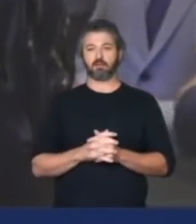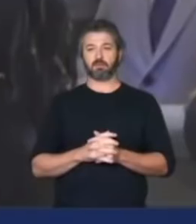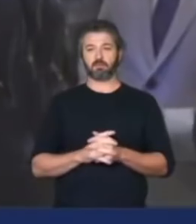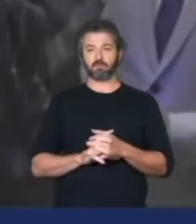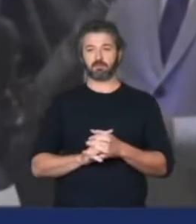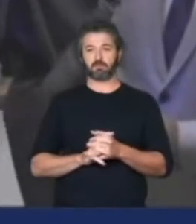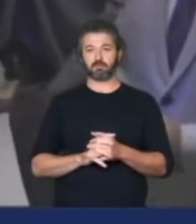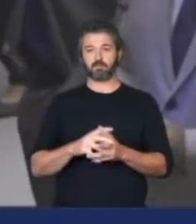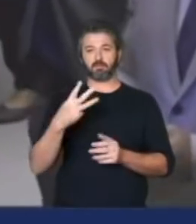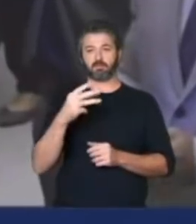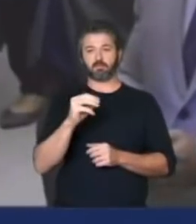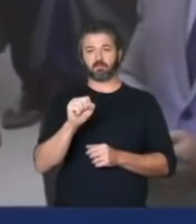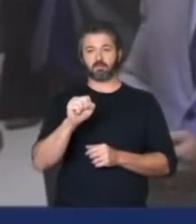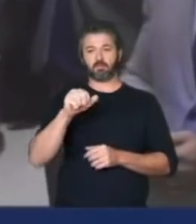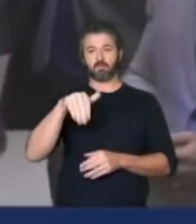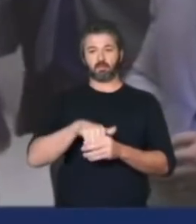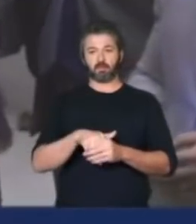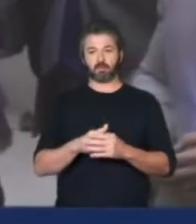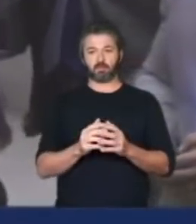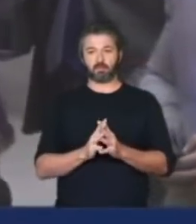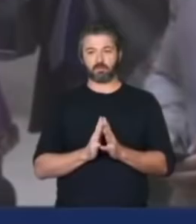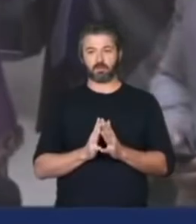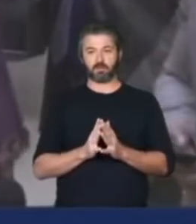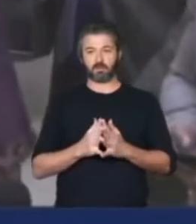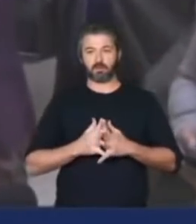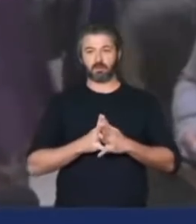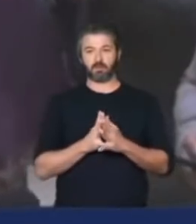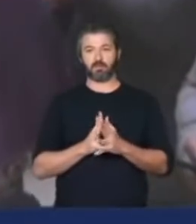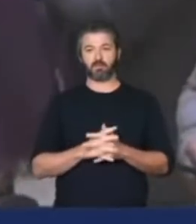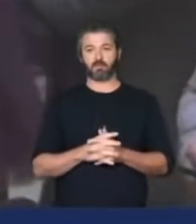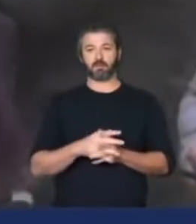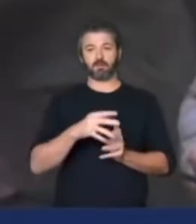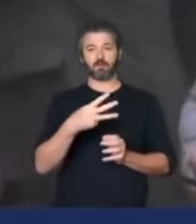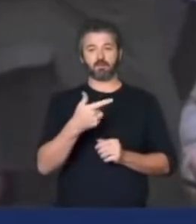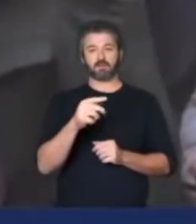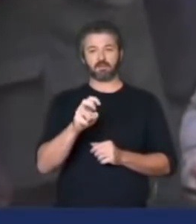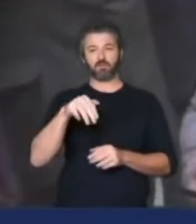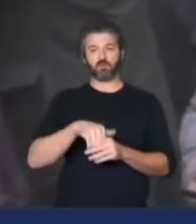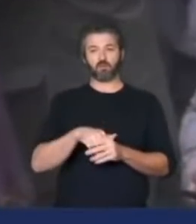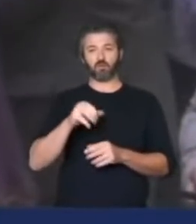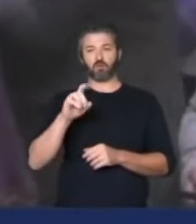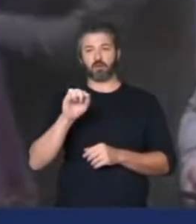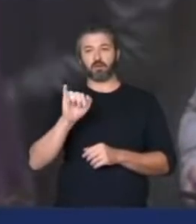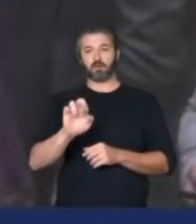380 votos. Deputado Odair Cunha, 325 votos.